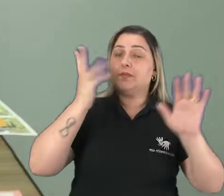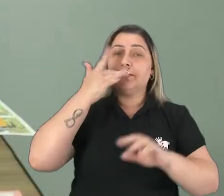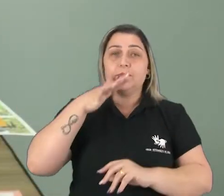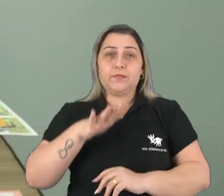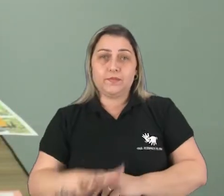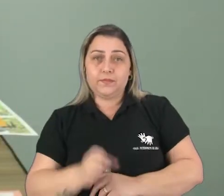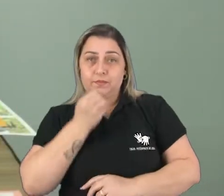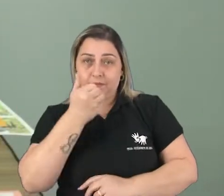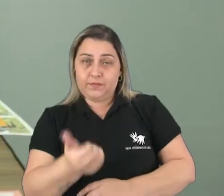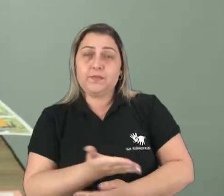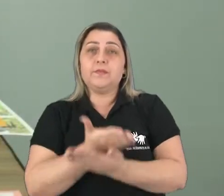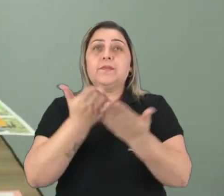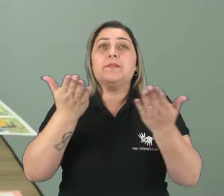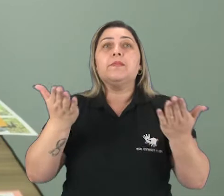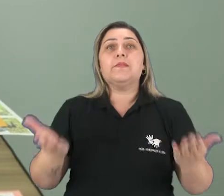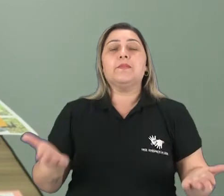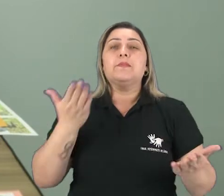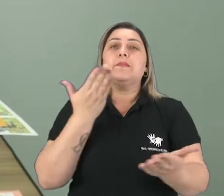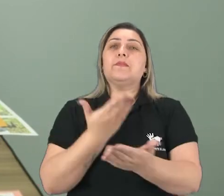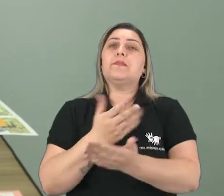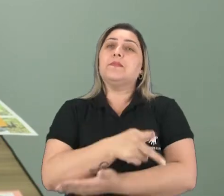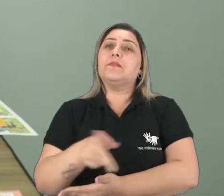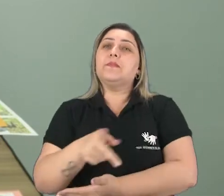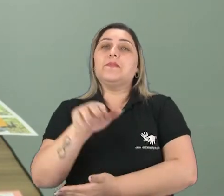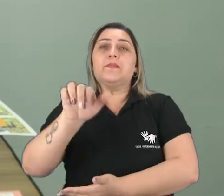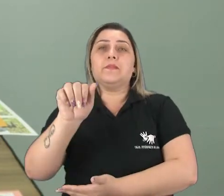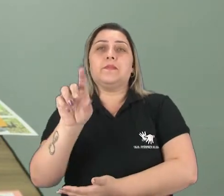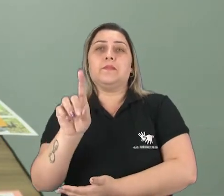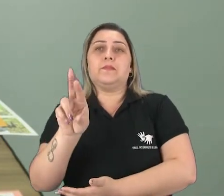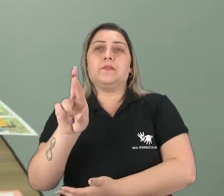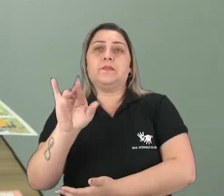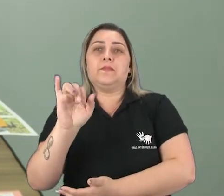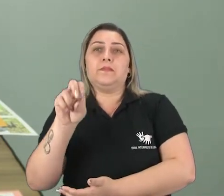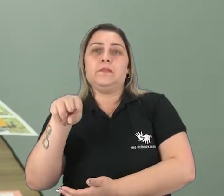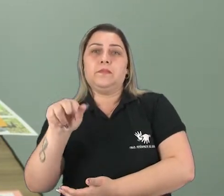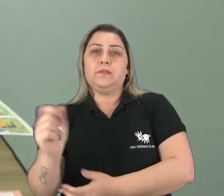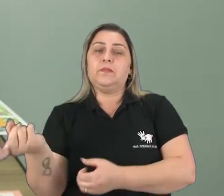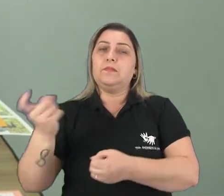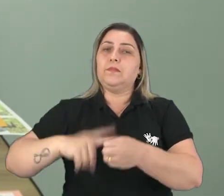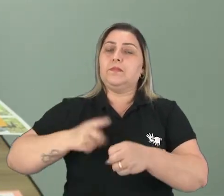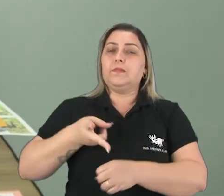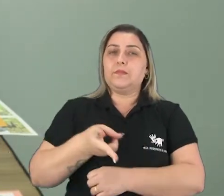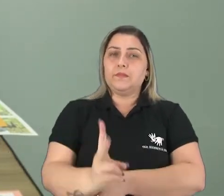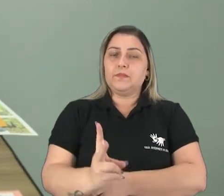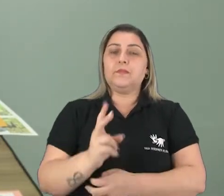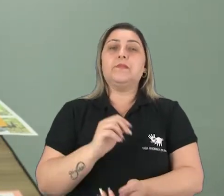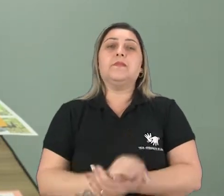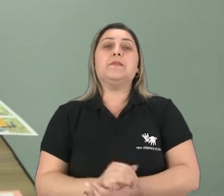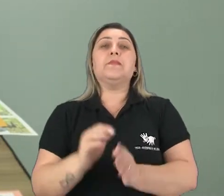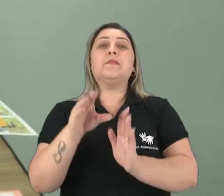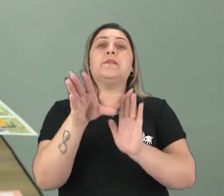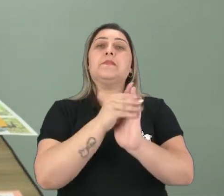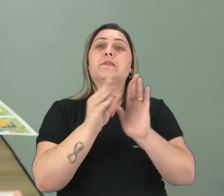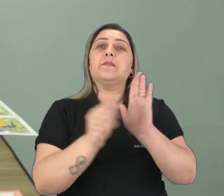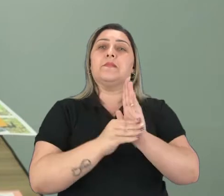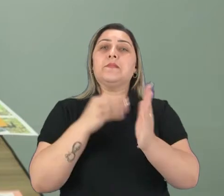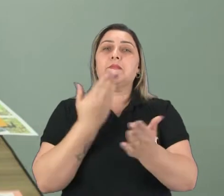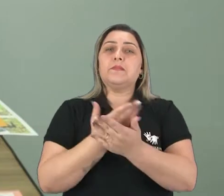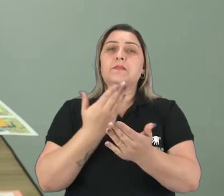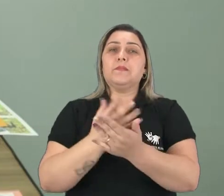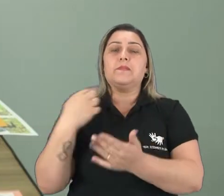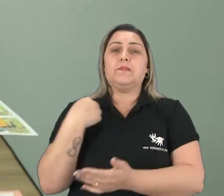Olá, crianças! Tudo bem com vocês? Sou a professora Adriana. Estou de volta para dar continuidade ao conteúdo da nossa